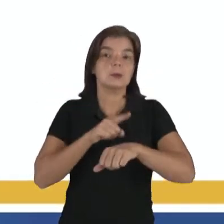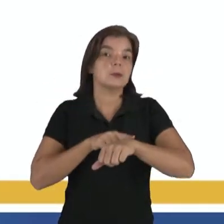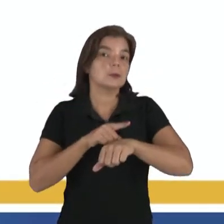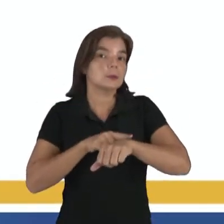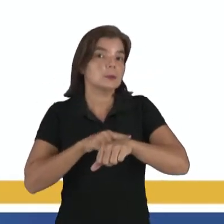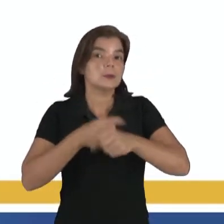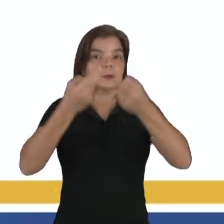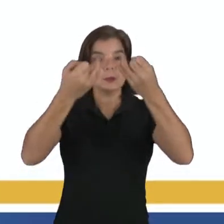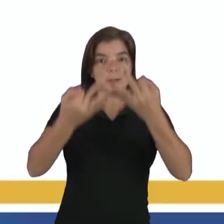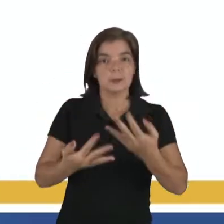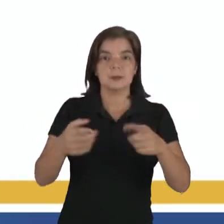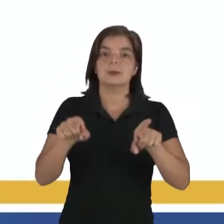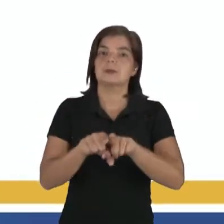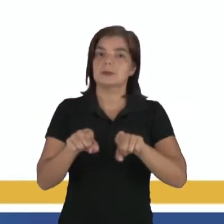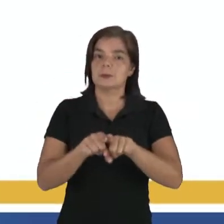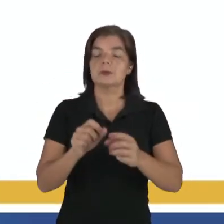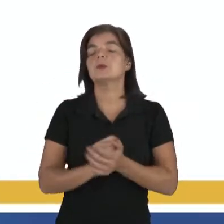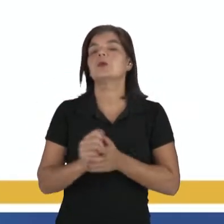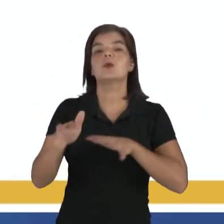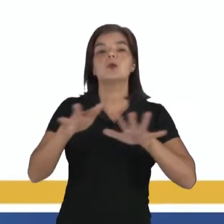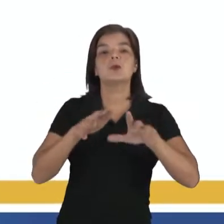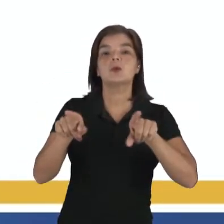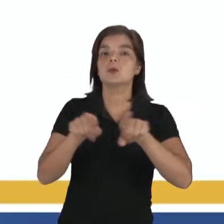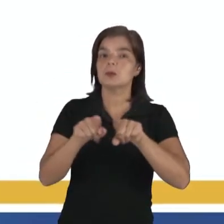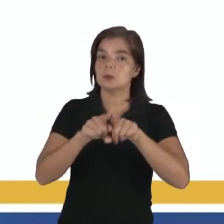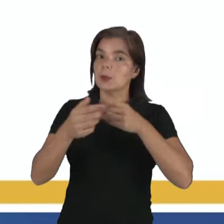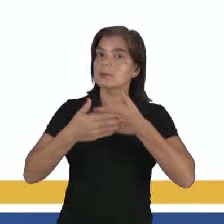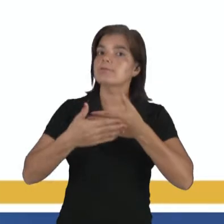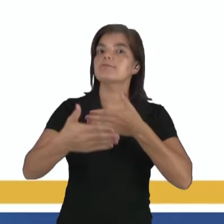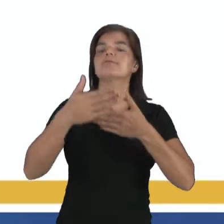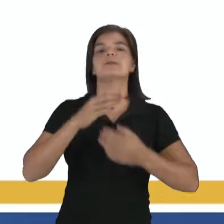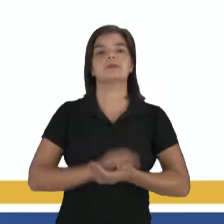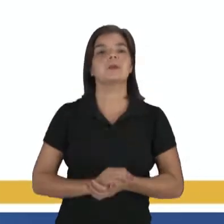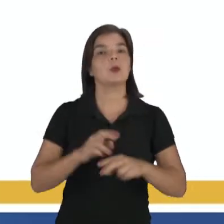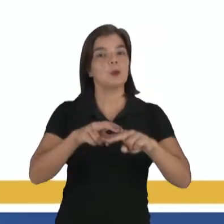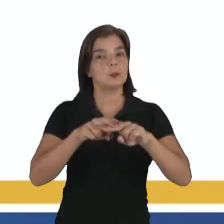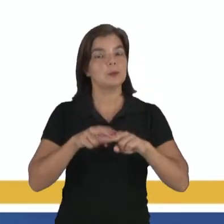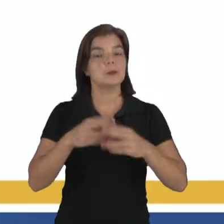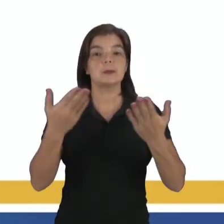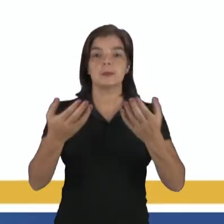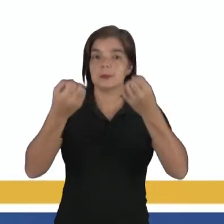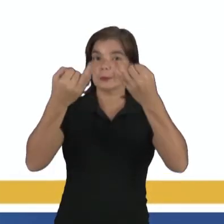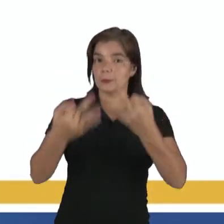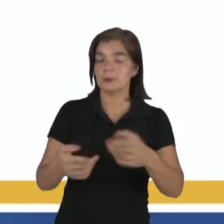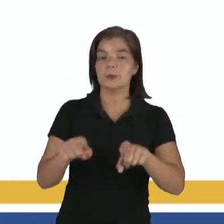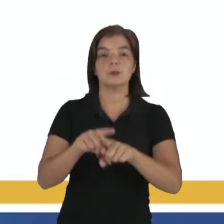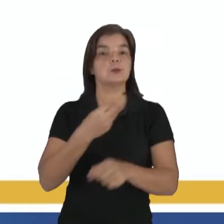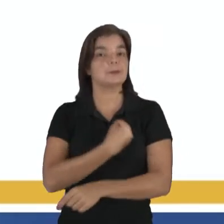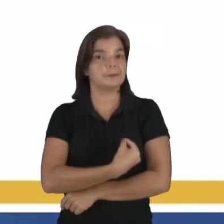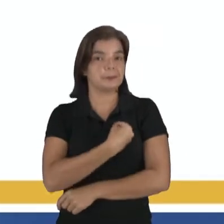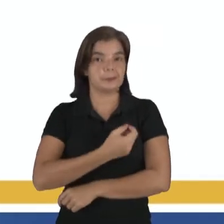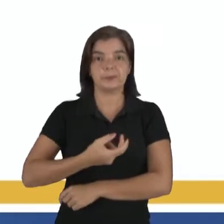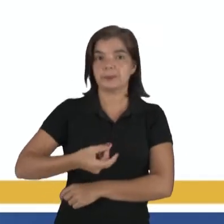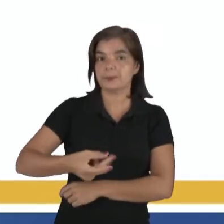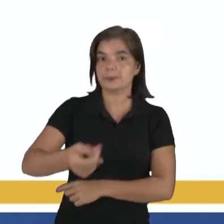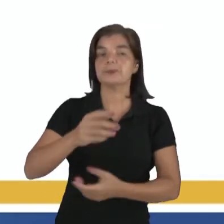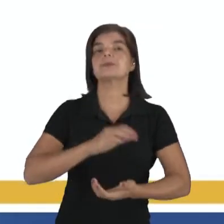no momento em que eu estou falando. Uma ação em progresso. E é para isso que nós usamos o present continuous,